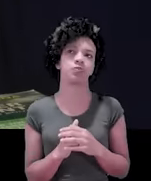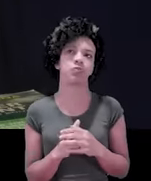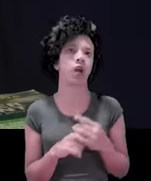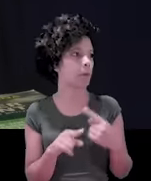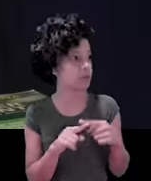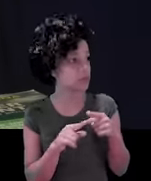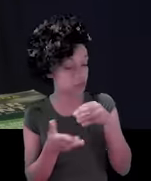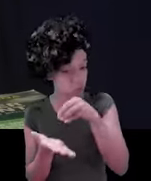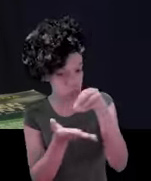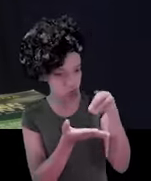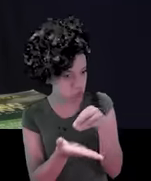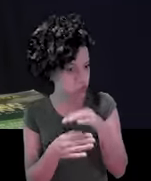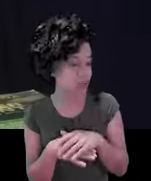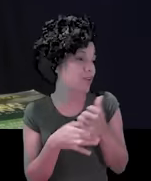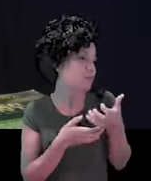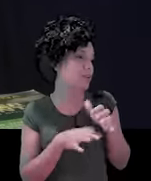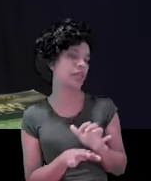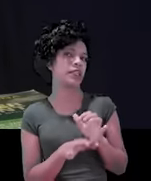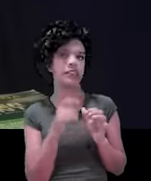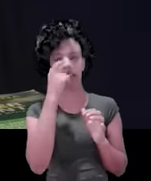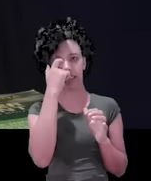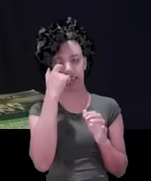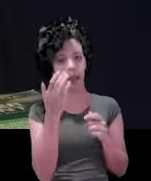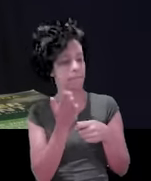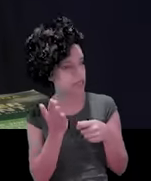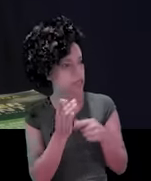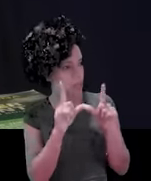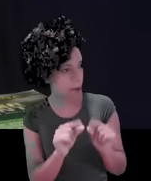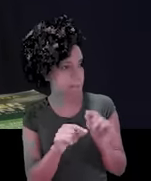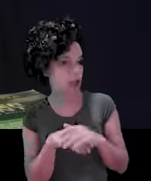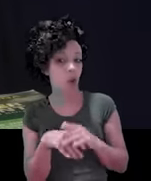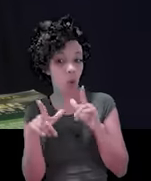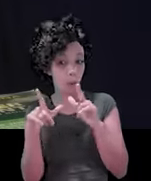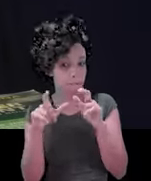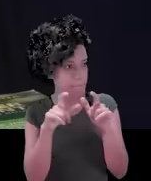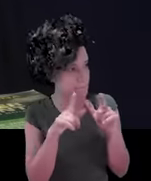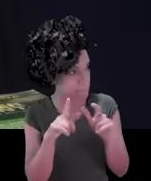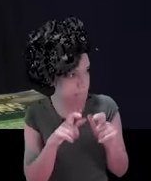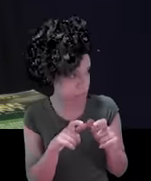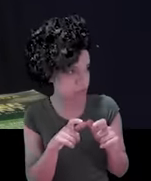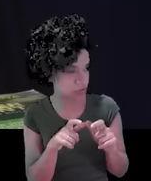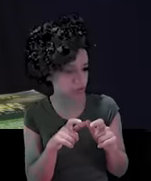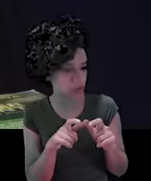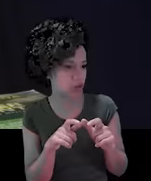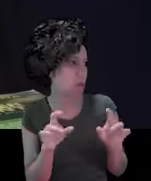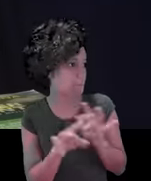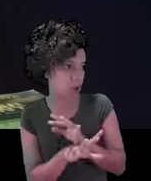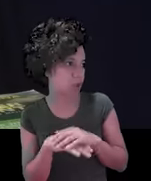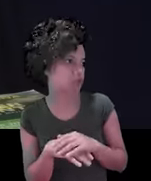por causa disso aí eu como eu não queria ficar gastando a bateria eu bati um print da tela e pronto